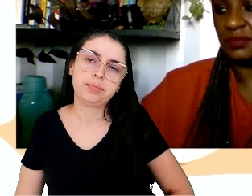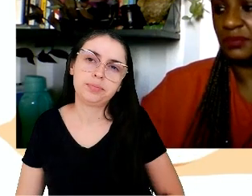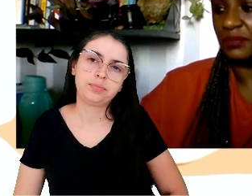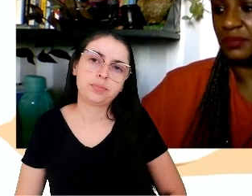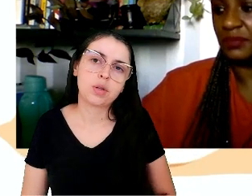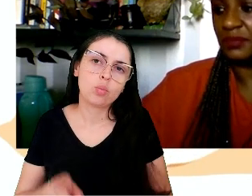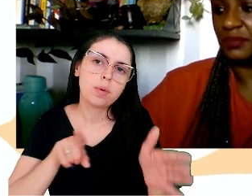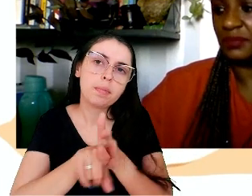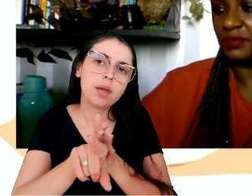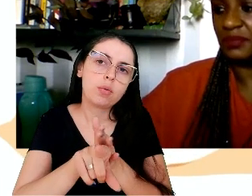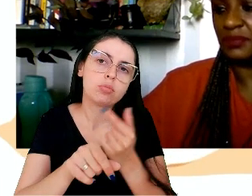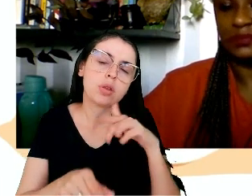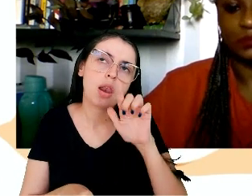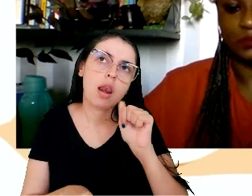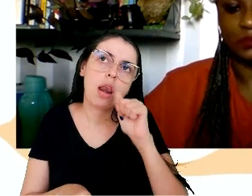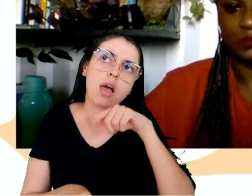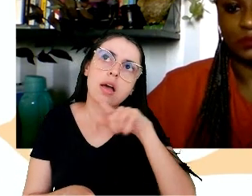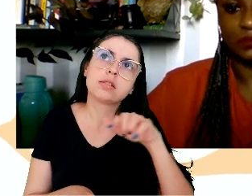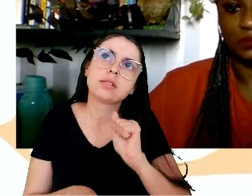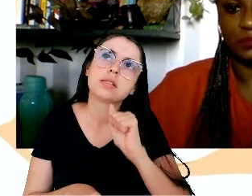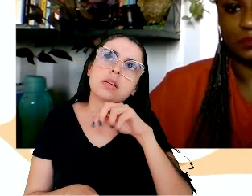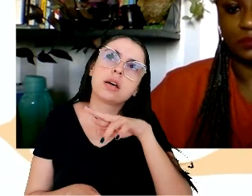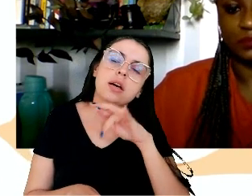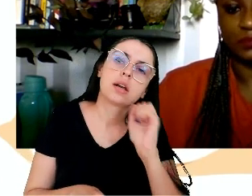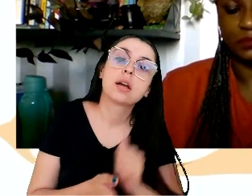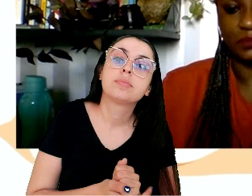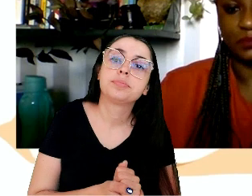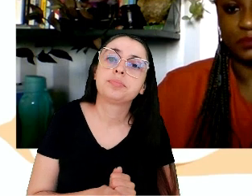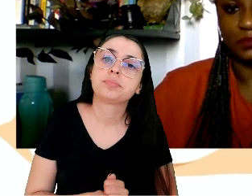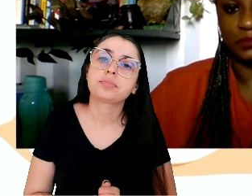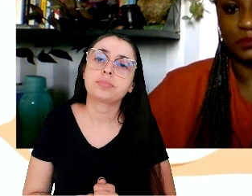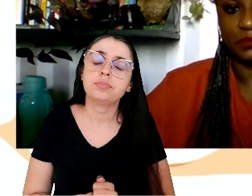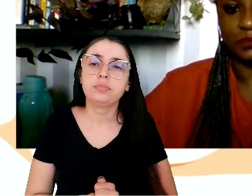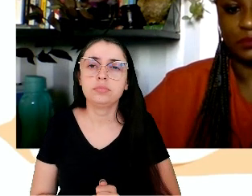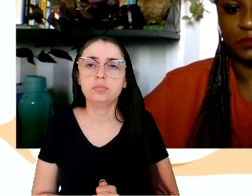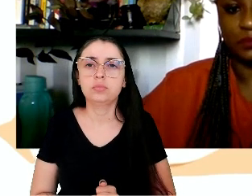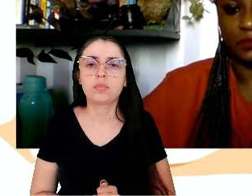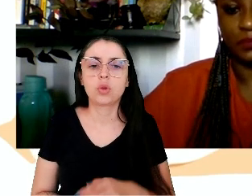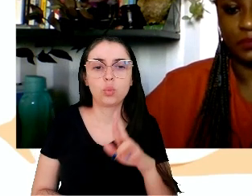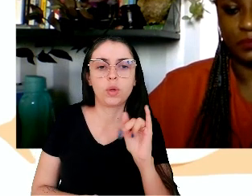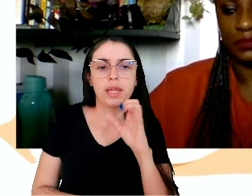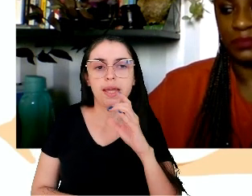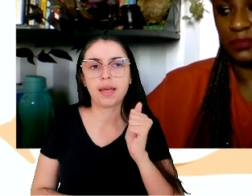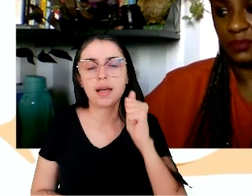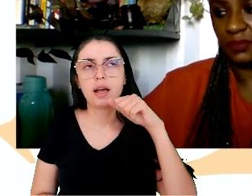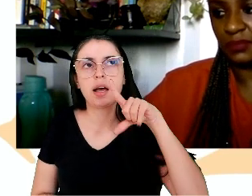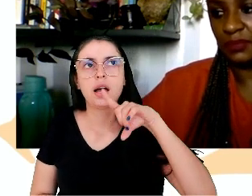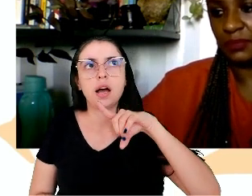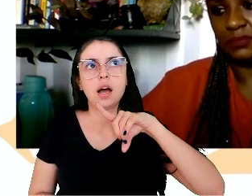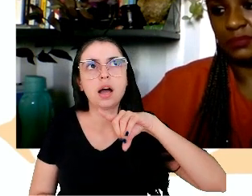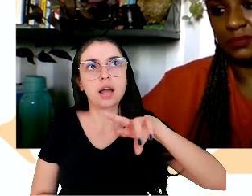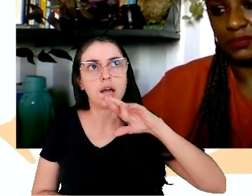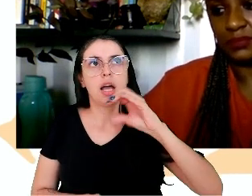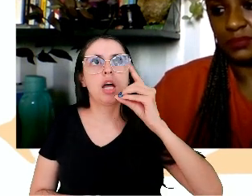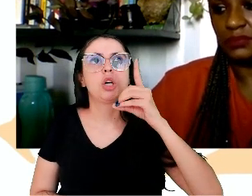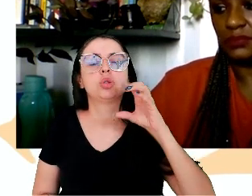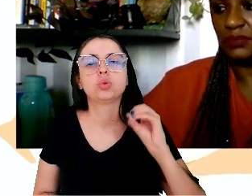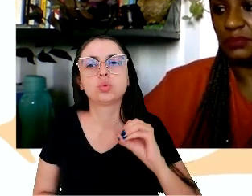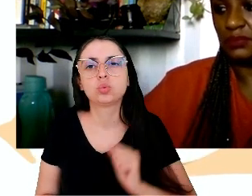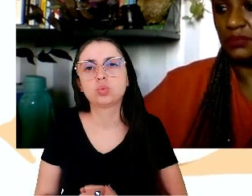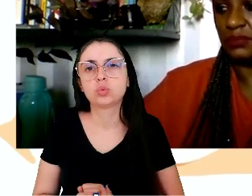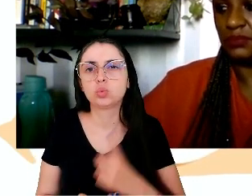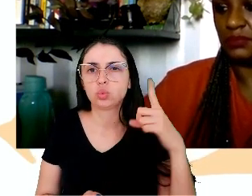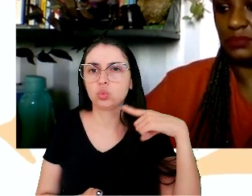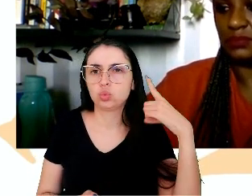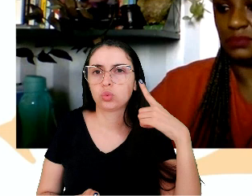Lázara, dirigida a você, do Ricardo Mendonça Cardoso, ele é